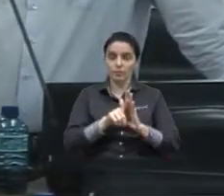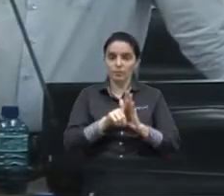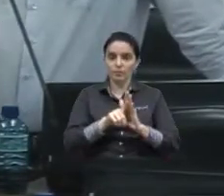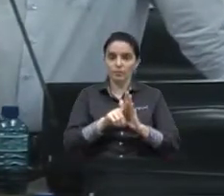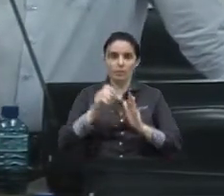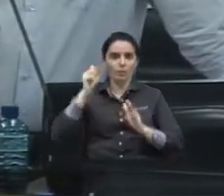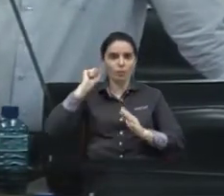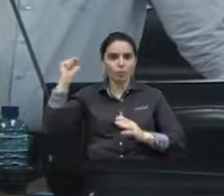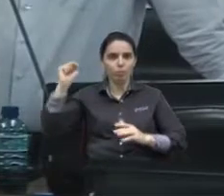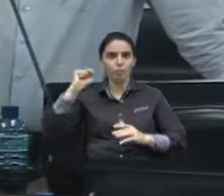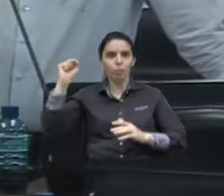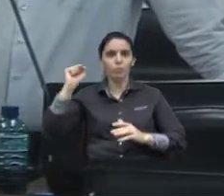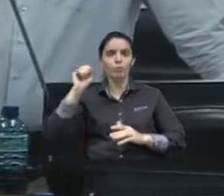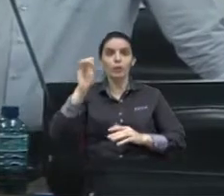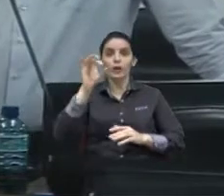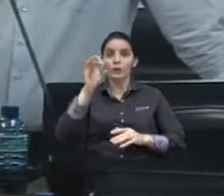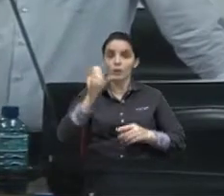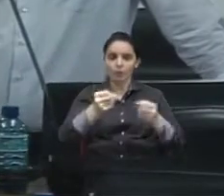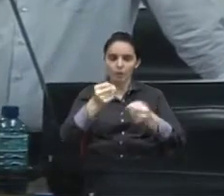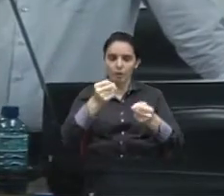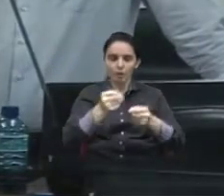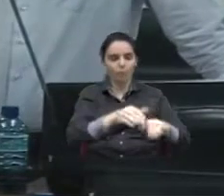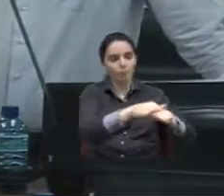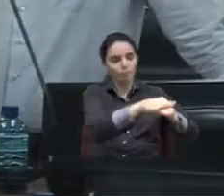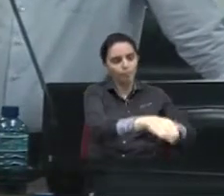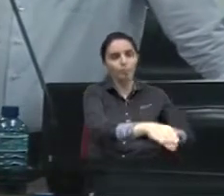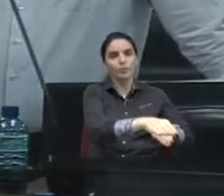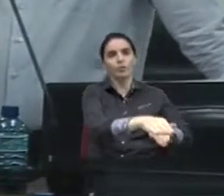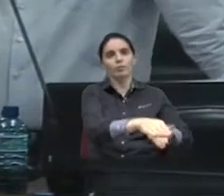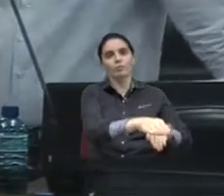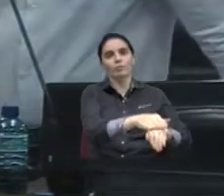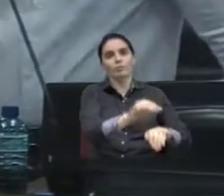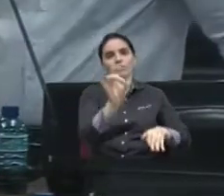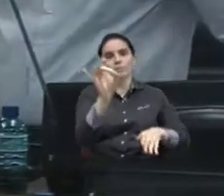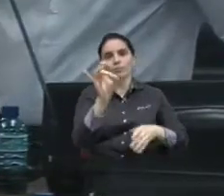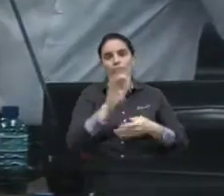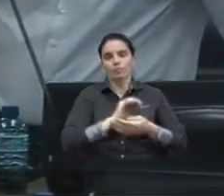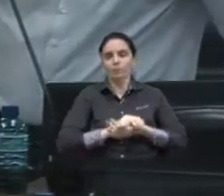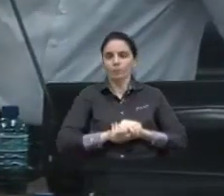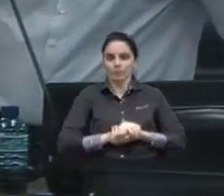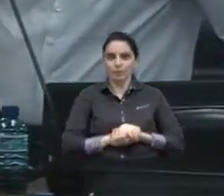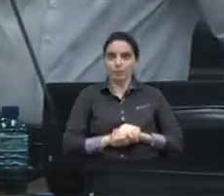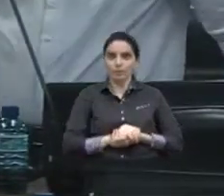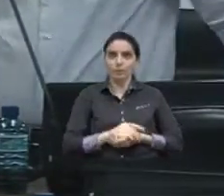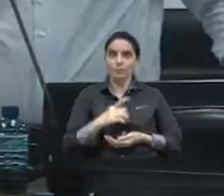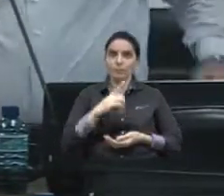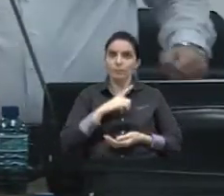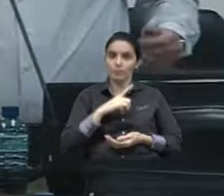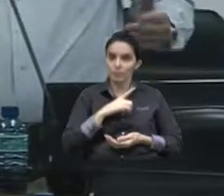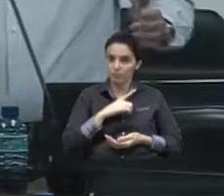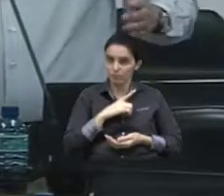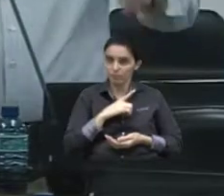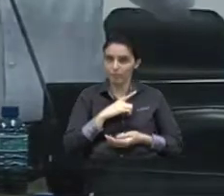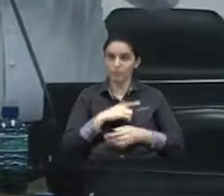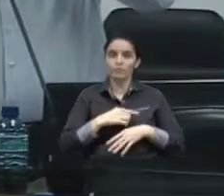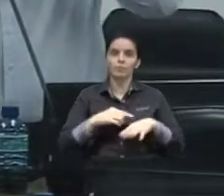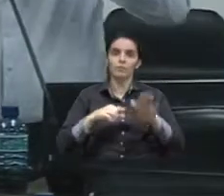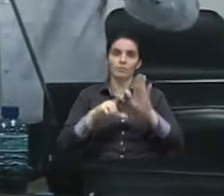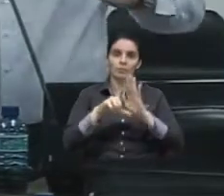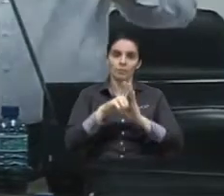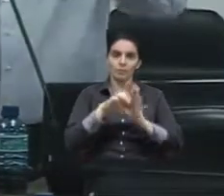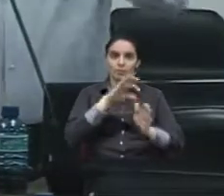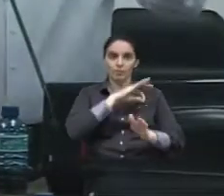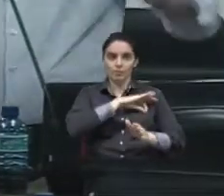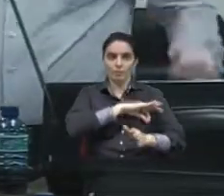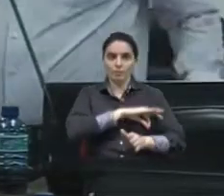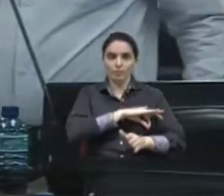pega veículo parado. Só parado. Existe essa a lei, se a polícia estiver atrás de um carro e